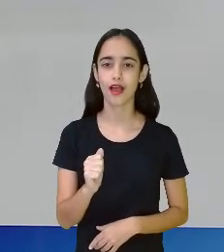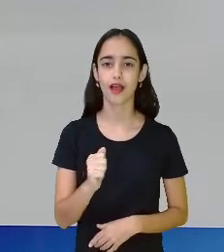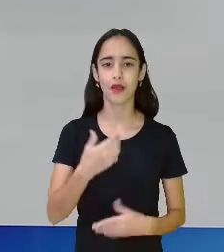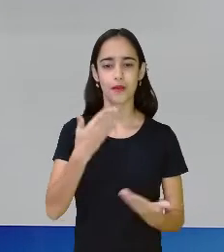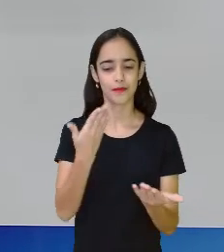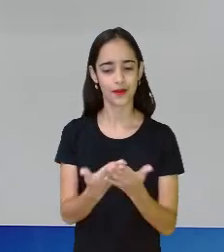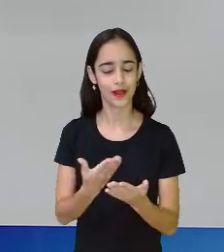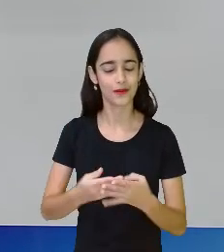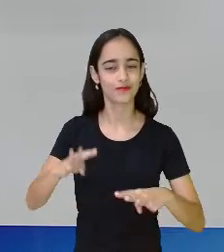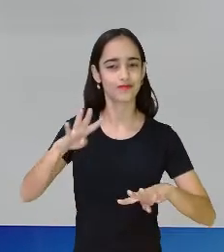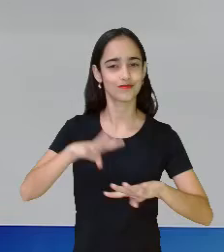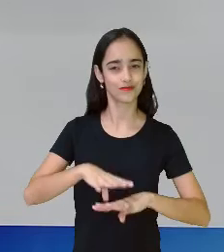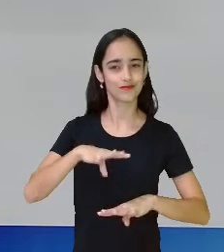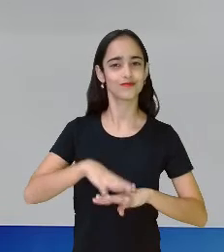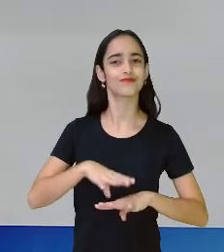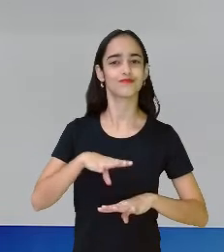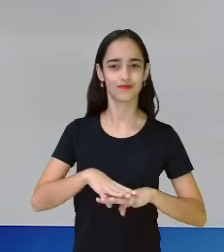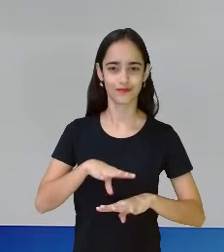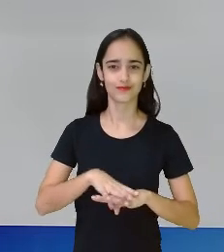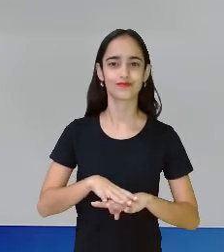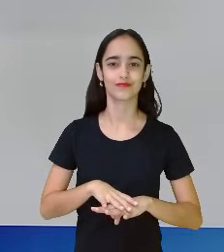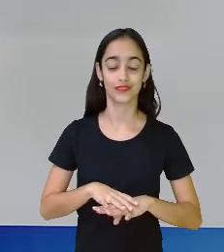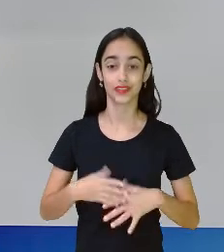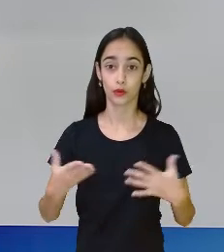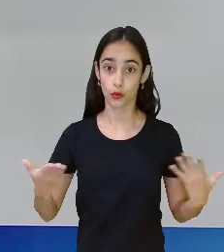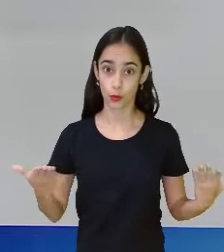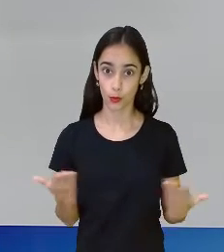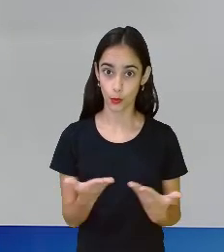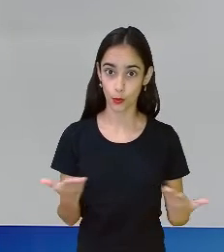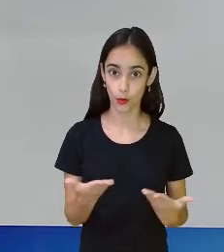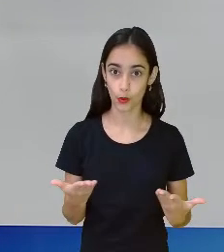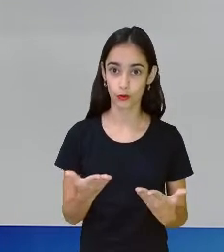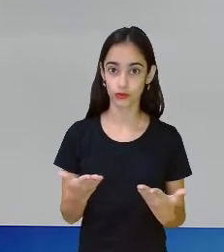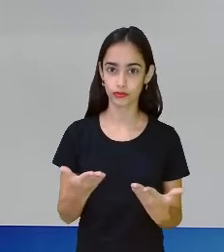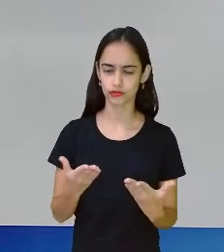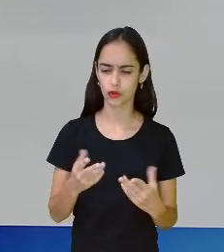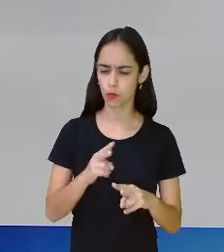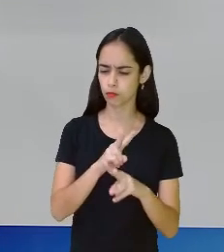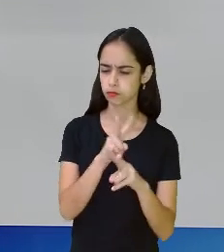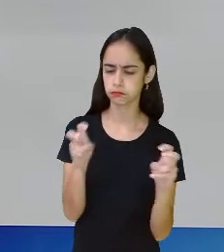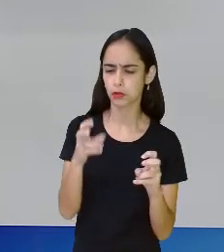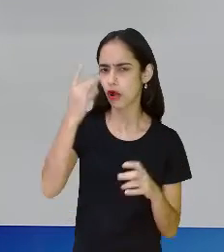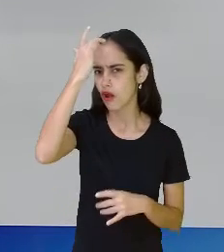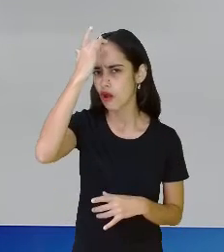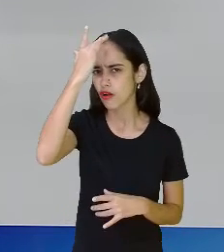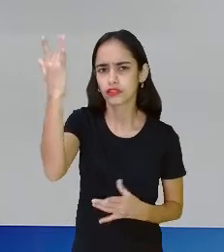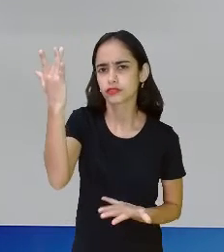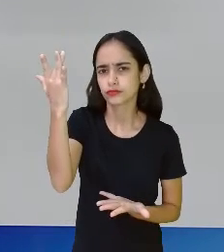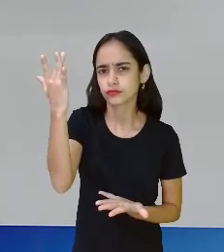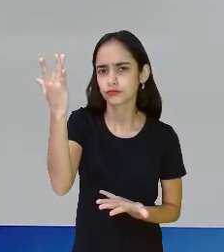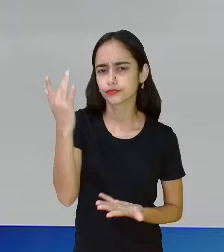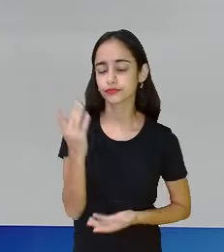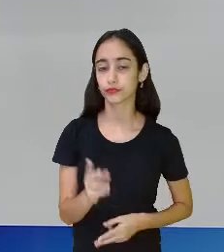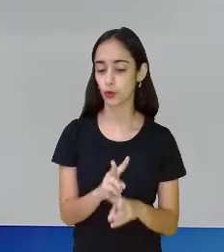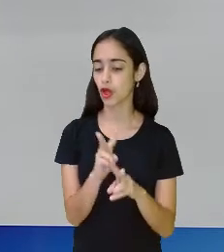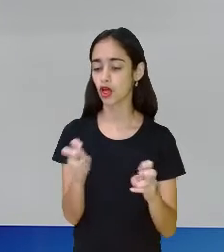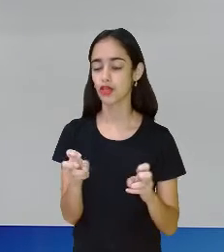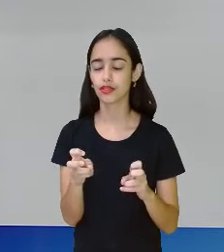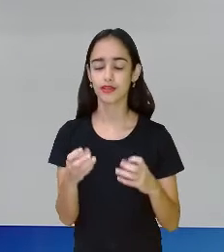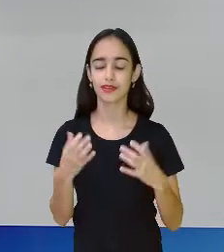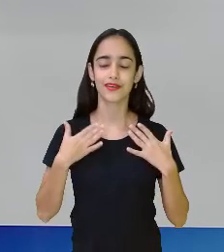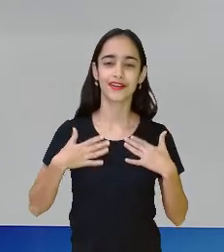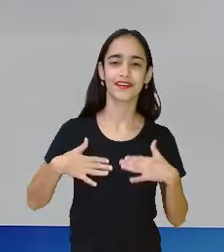uma aula de matemática. Hoje com um assunto fácil, assunto